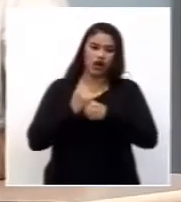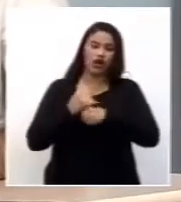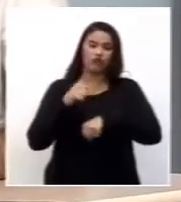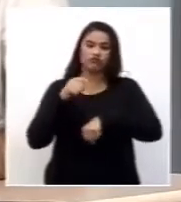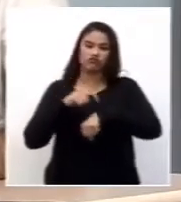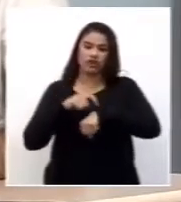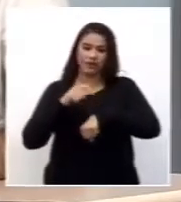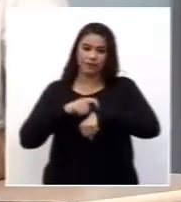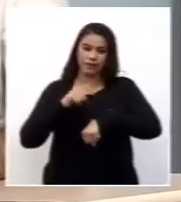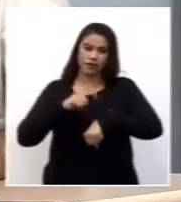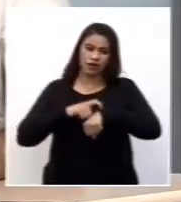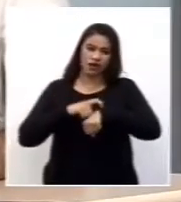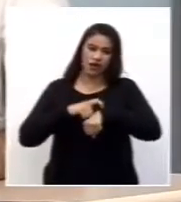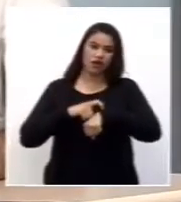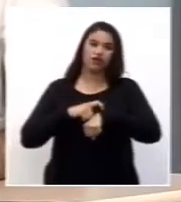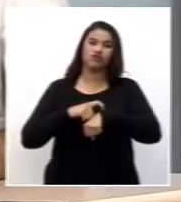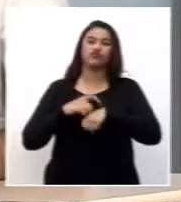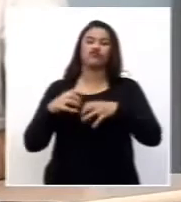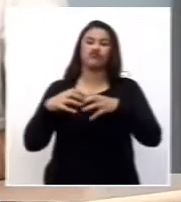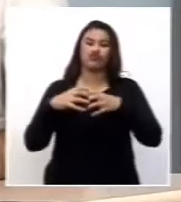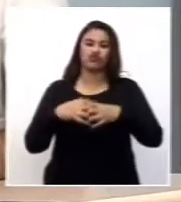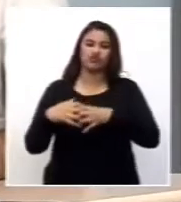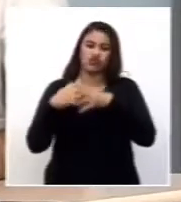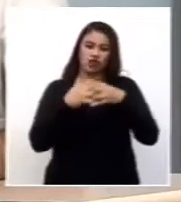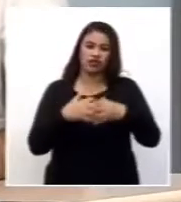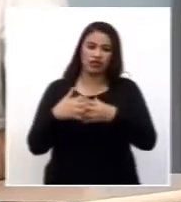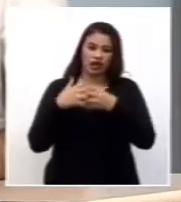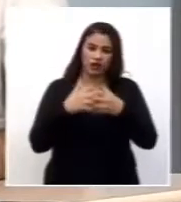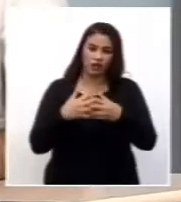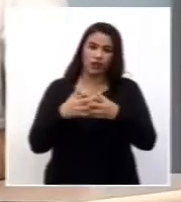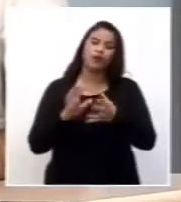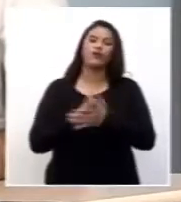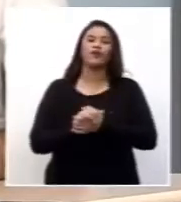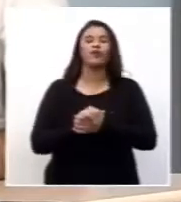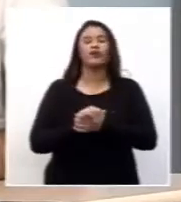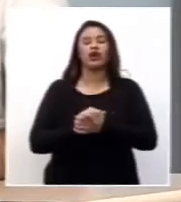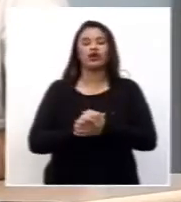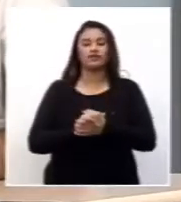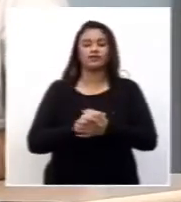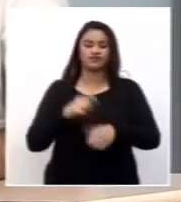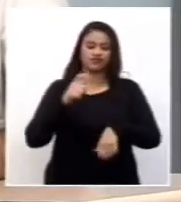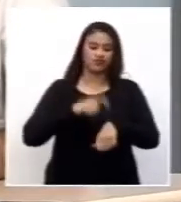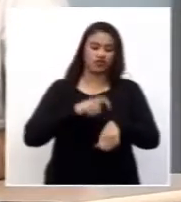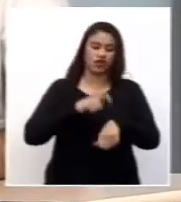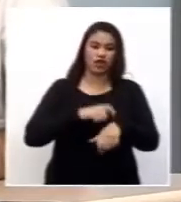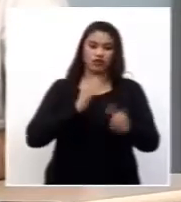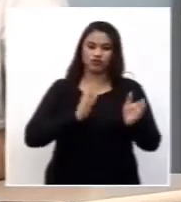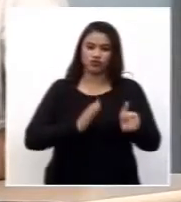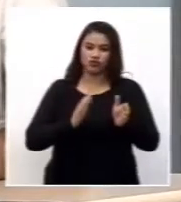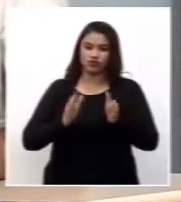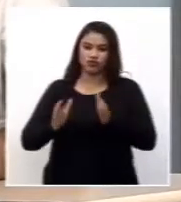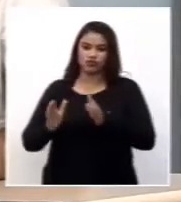professora Samantha, organização do tempo para cada atividade.